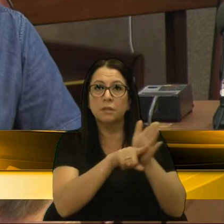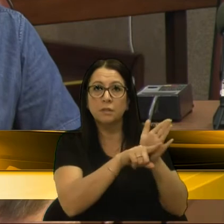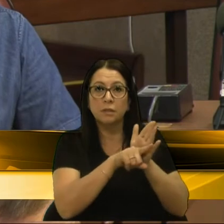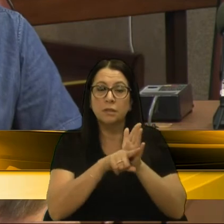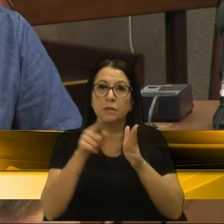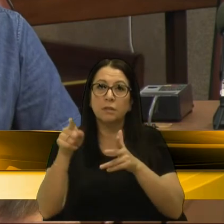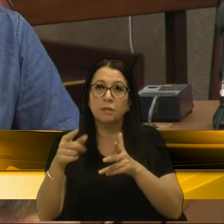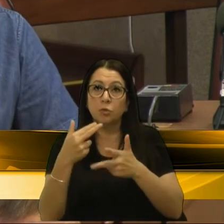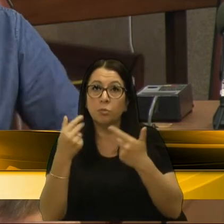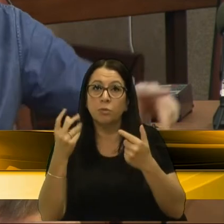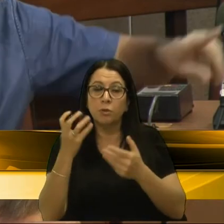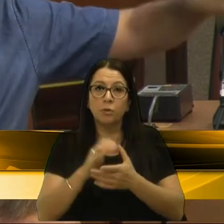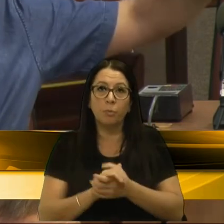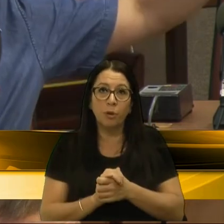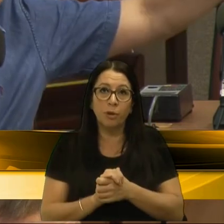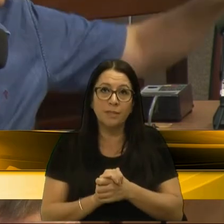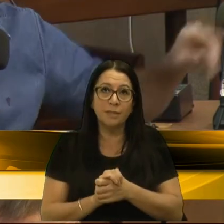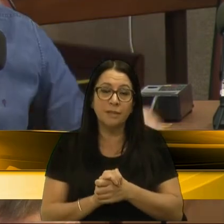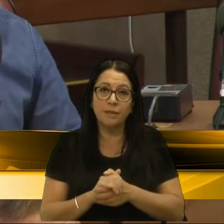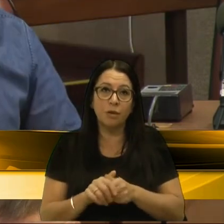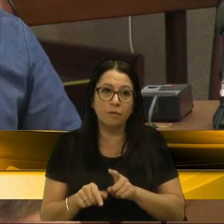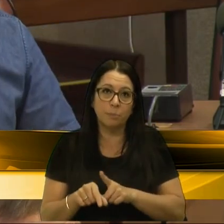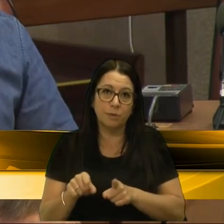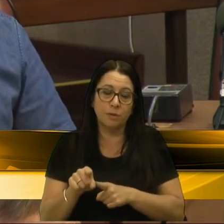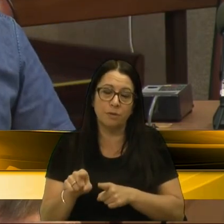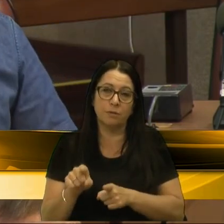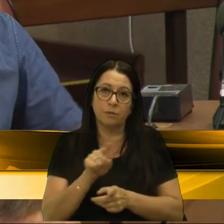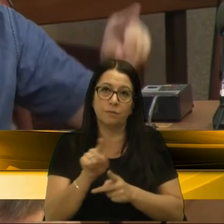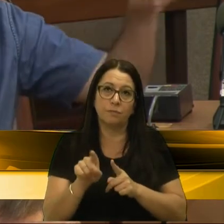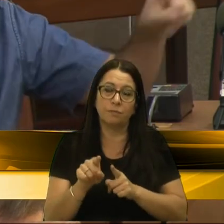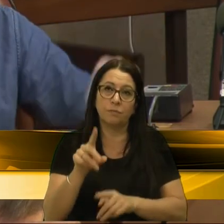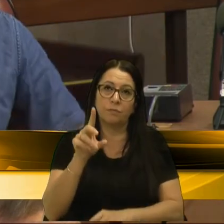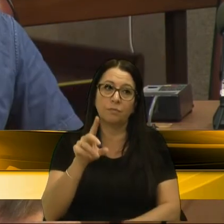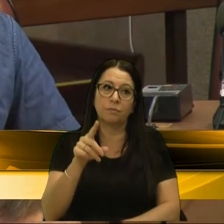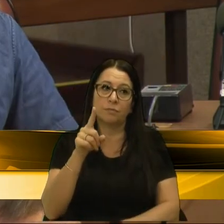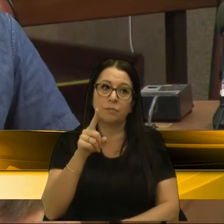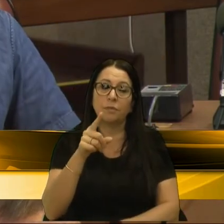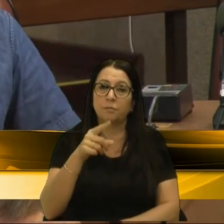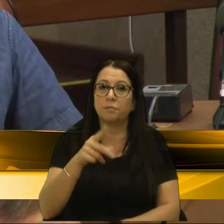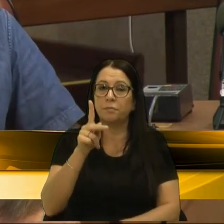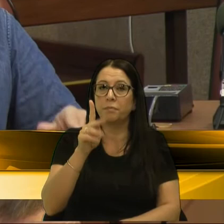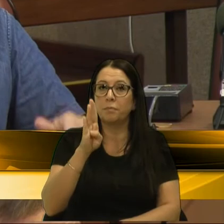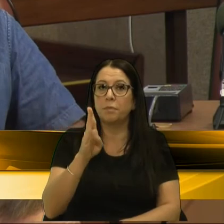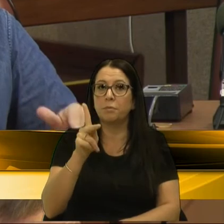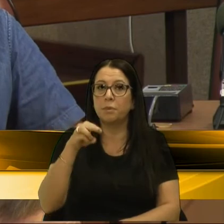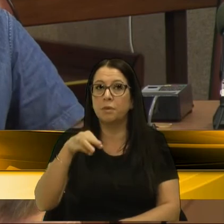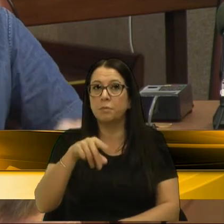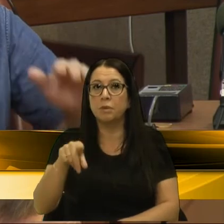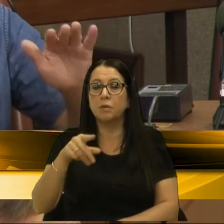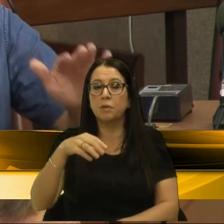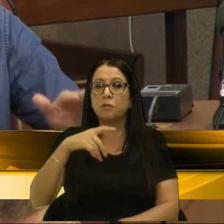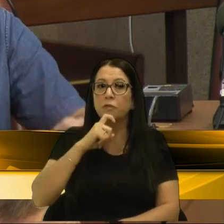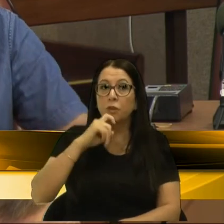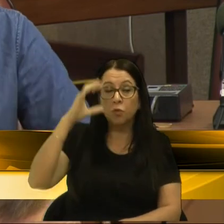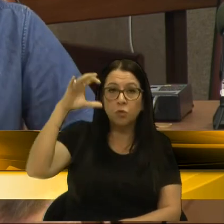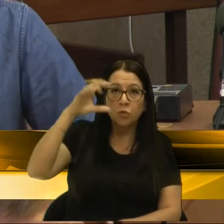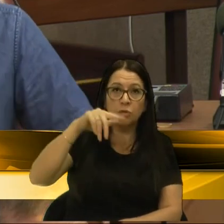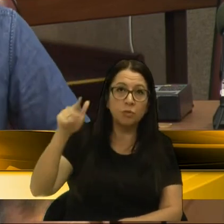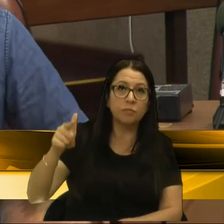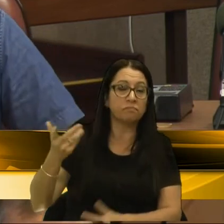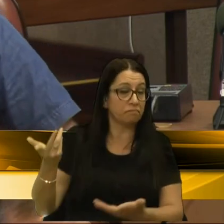como essa. Como os nossos policiais 12º BPM estão todos os dias em frio, chuva. E está dando,